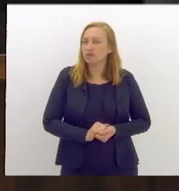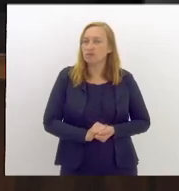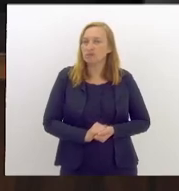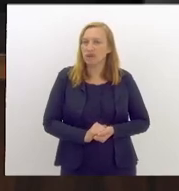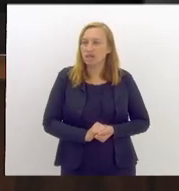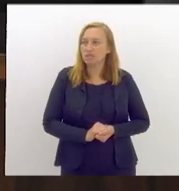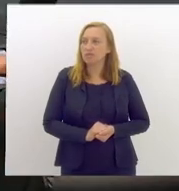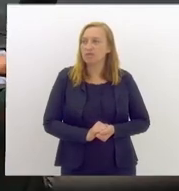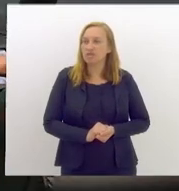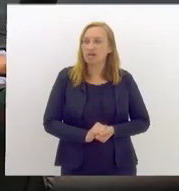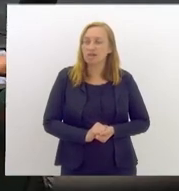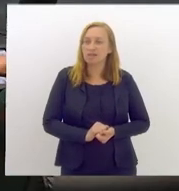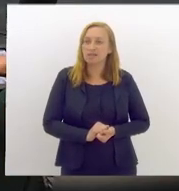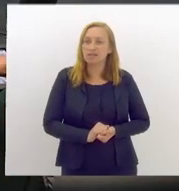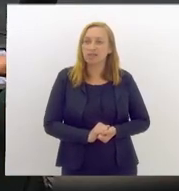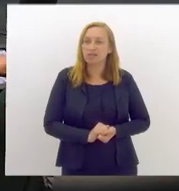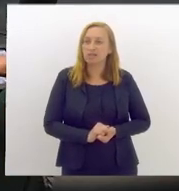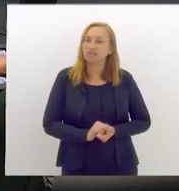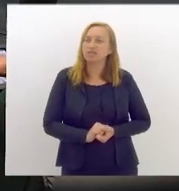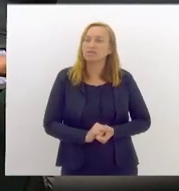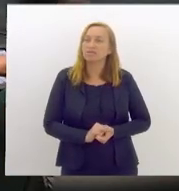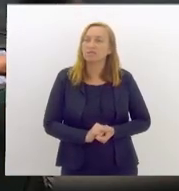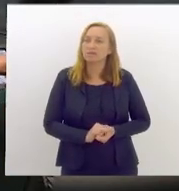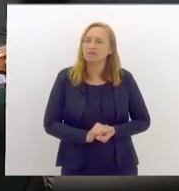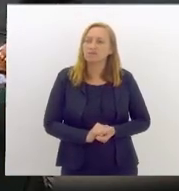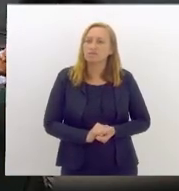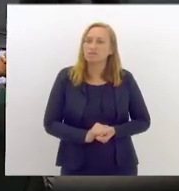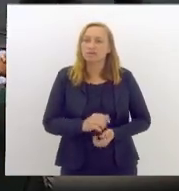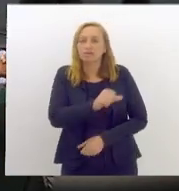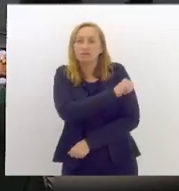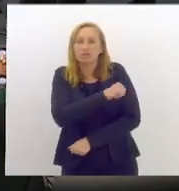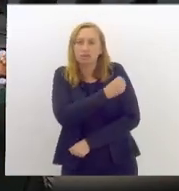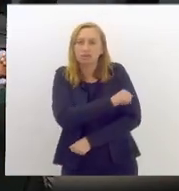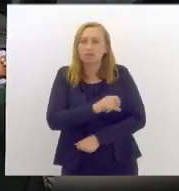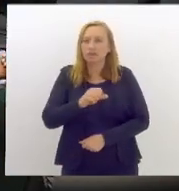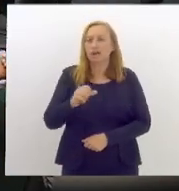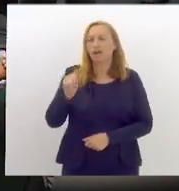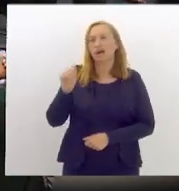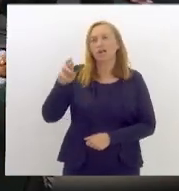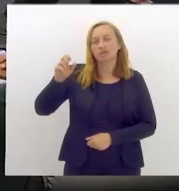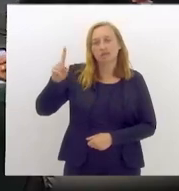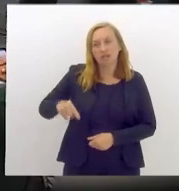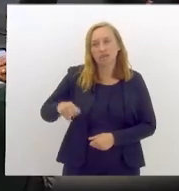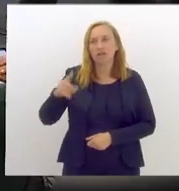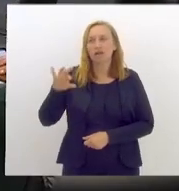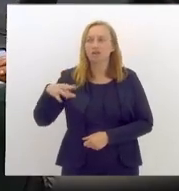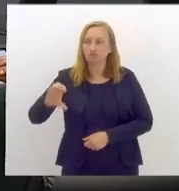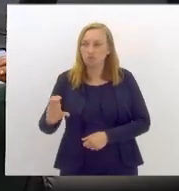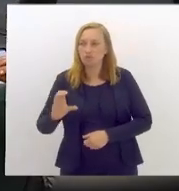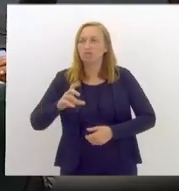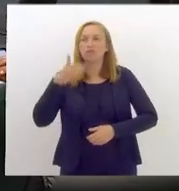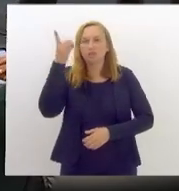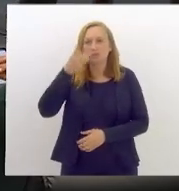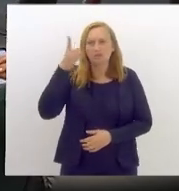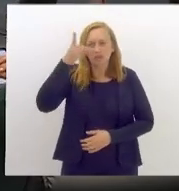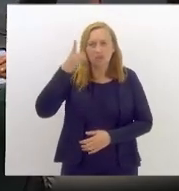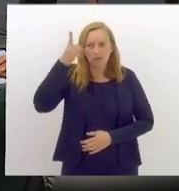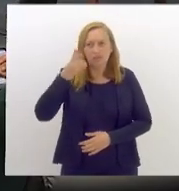psbica enfermeira Marta Deputado André Correia Carlos Mickey Deputado